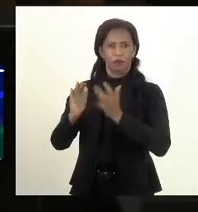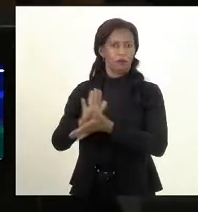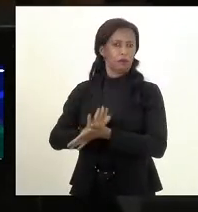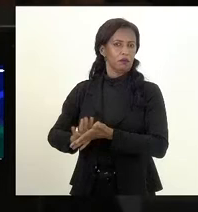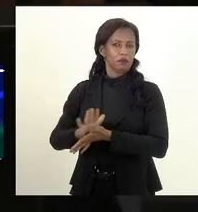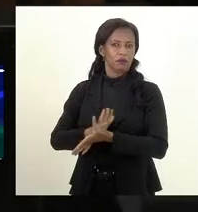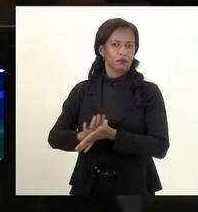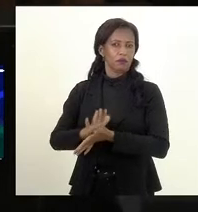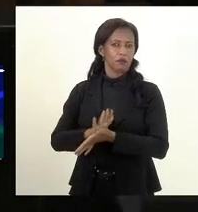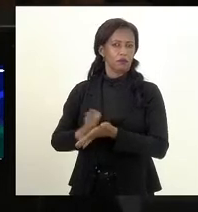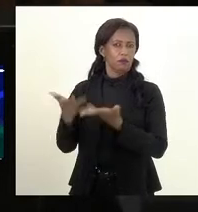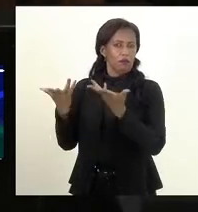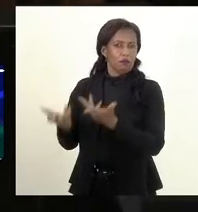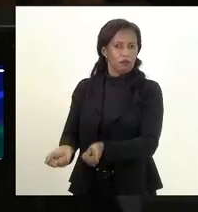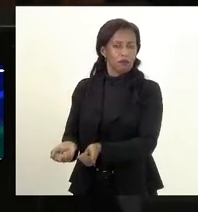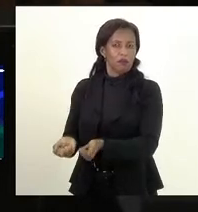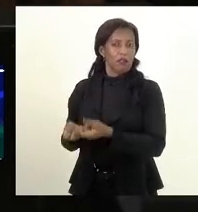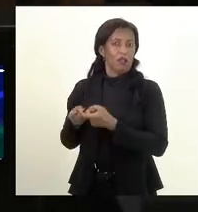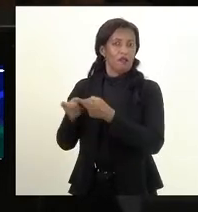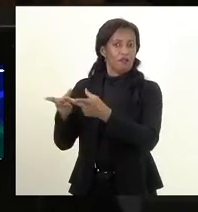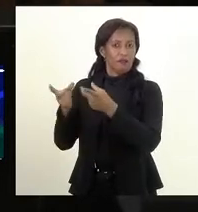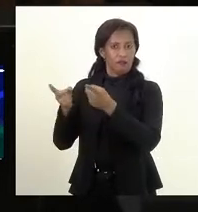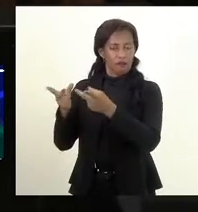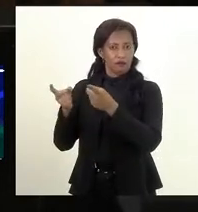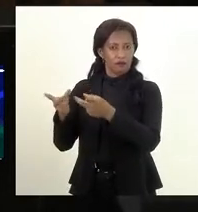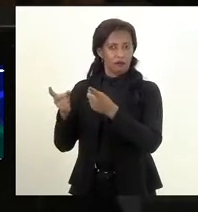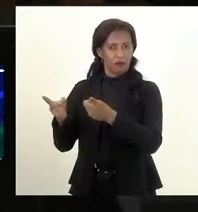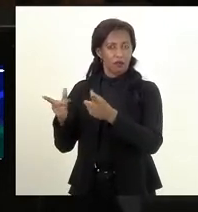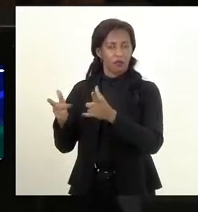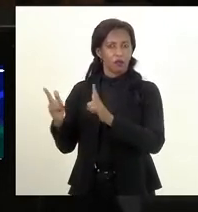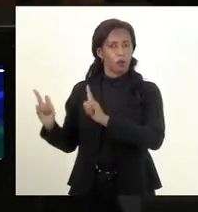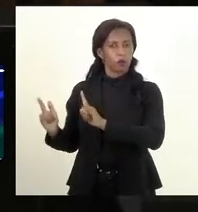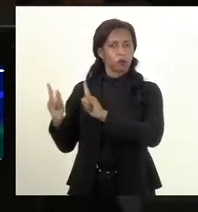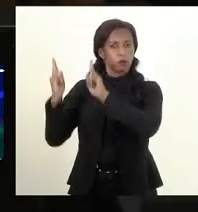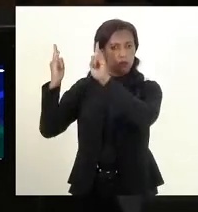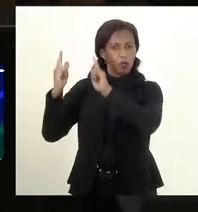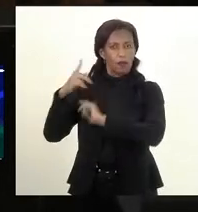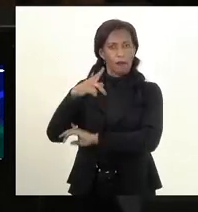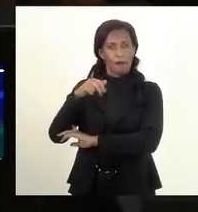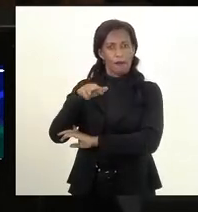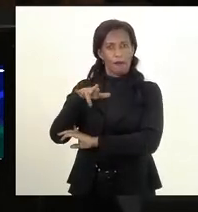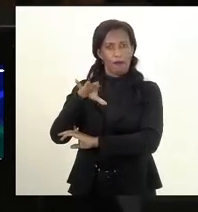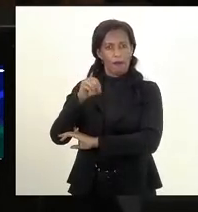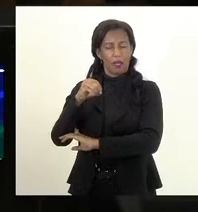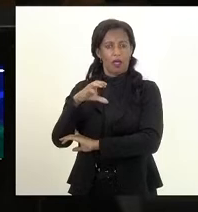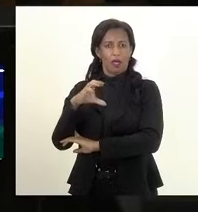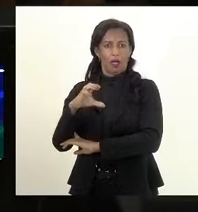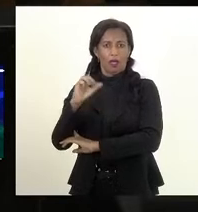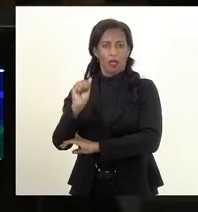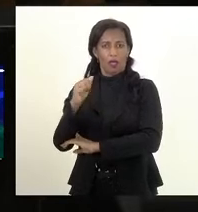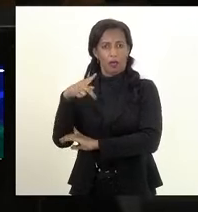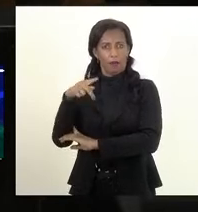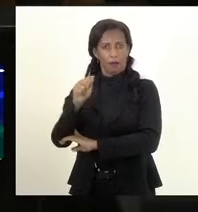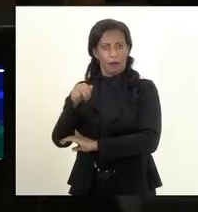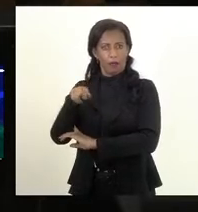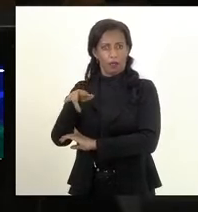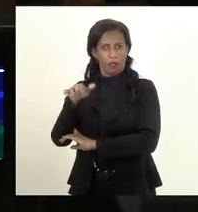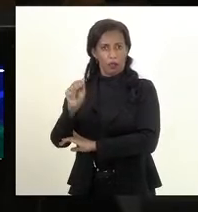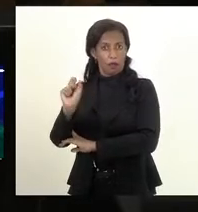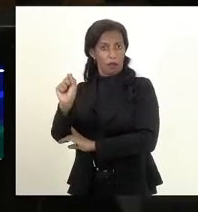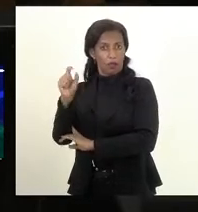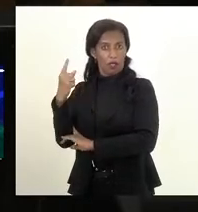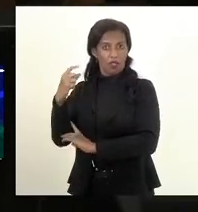alguma a venda do Palácio com a Capanema como fosse